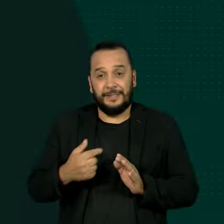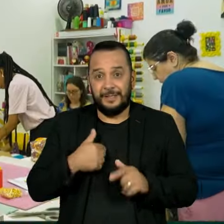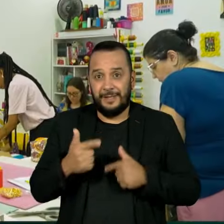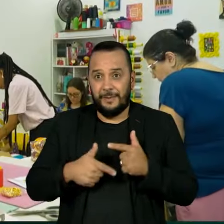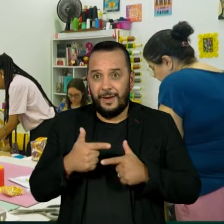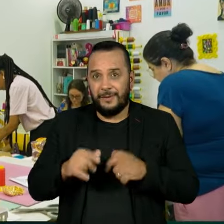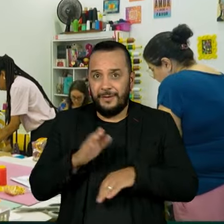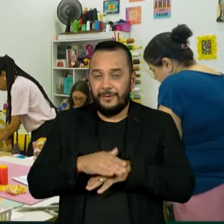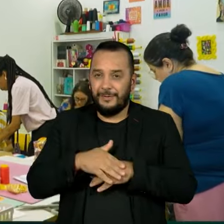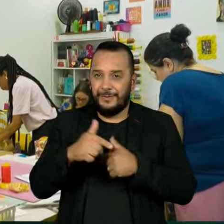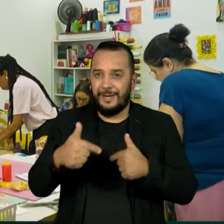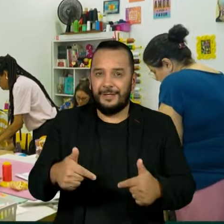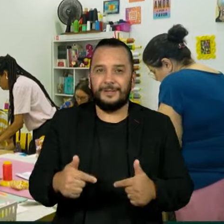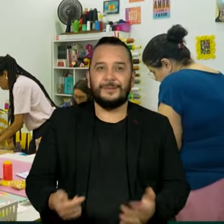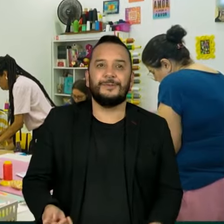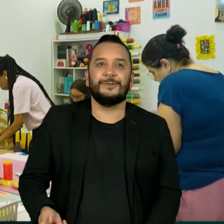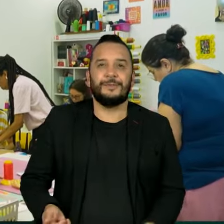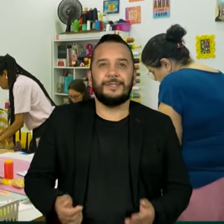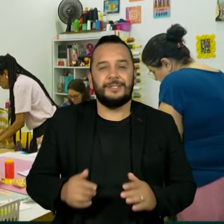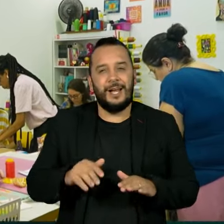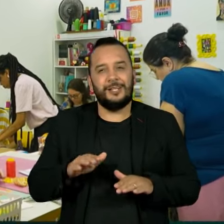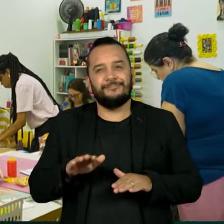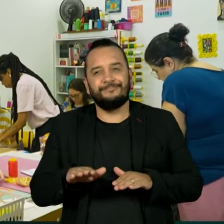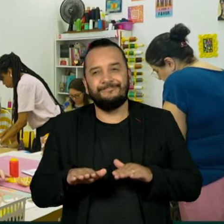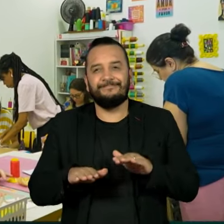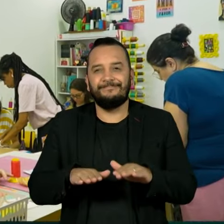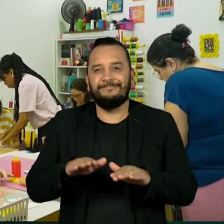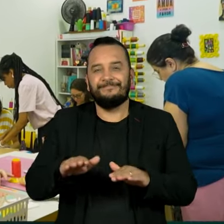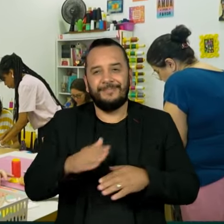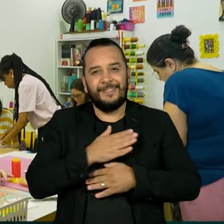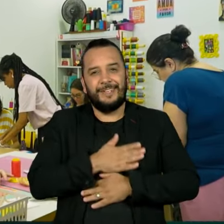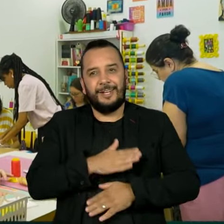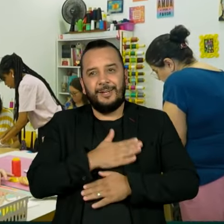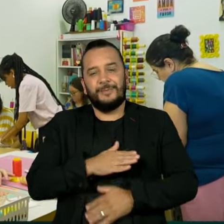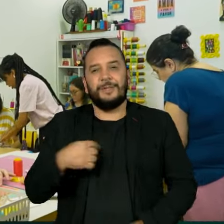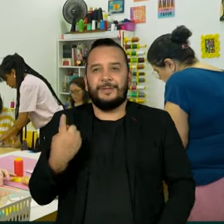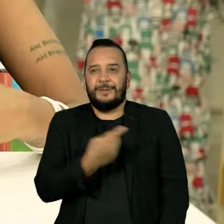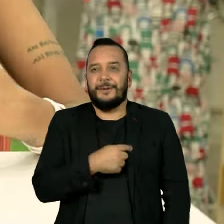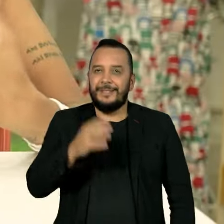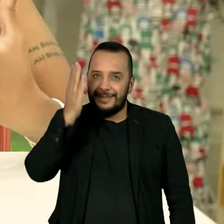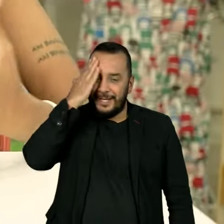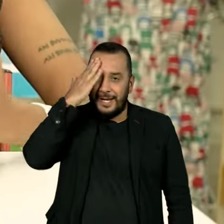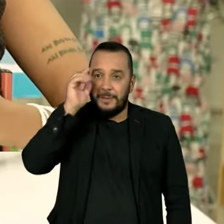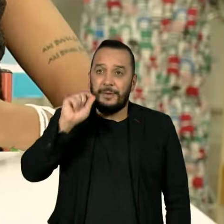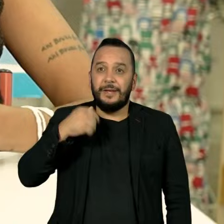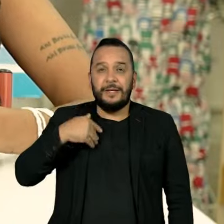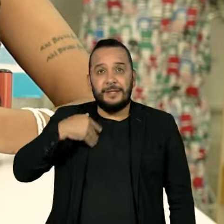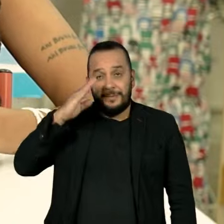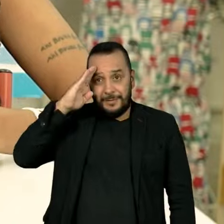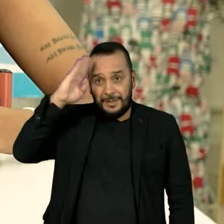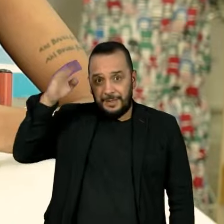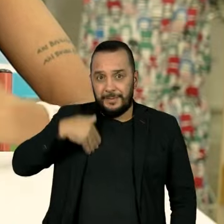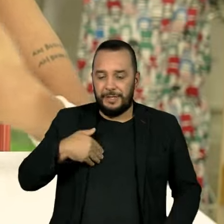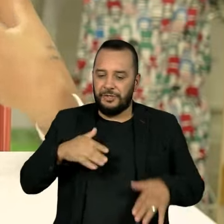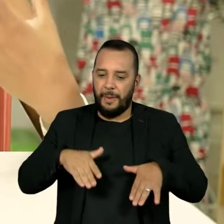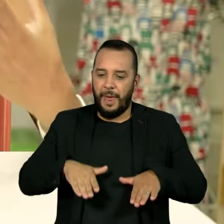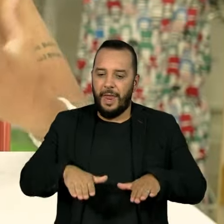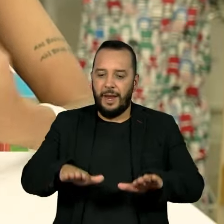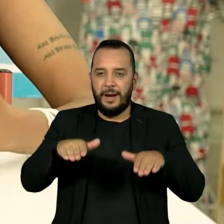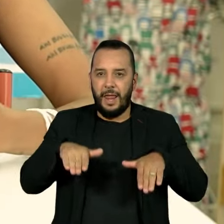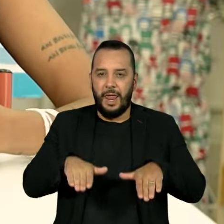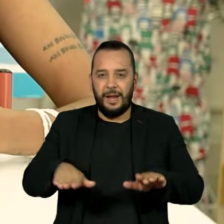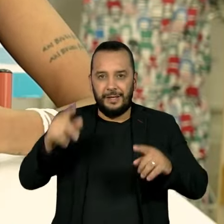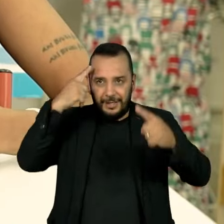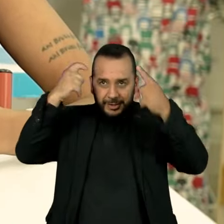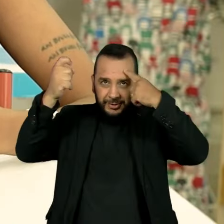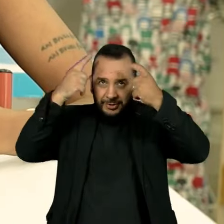faço, mesmo que seja a passos de formiguinha. A gente sabe que, principalmente na costura criativa, no mundo que